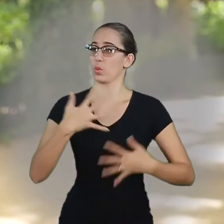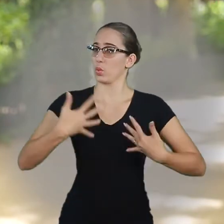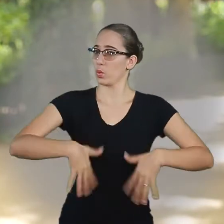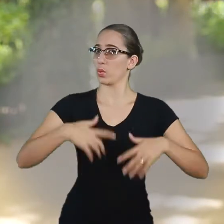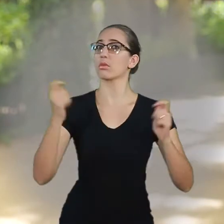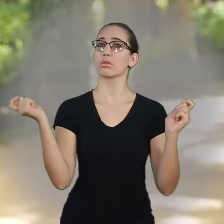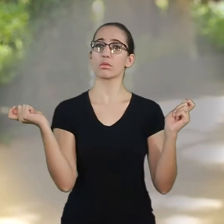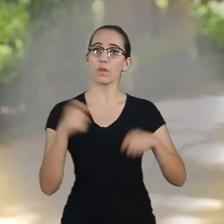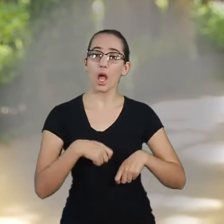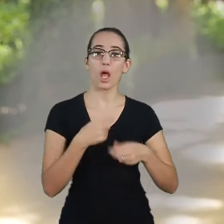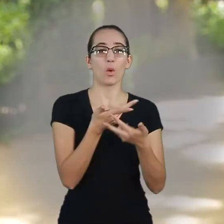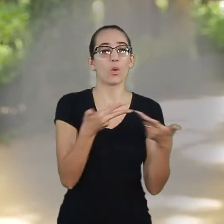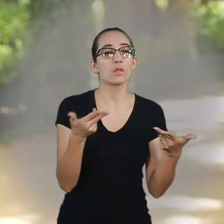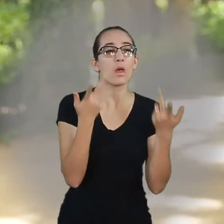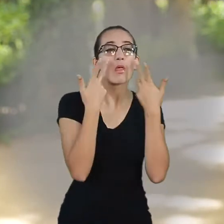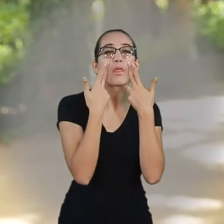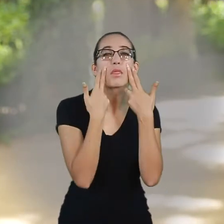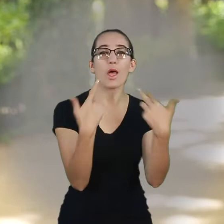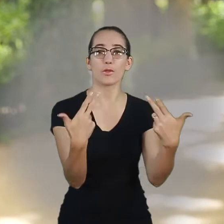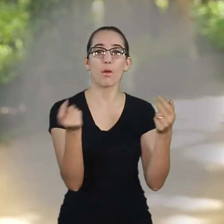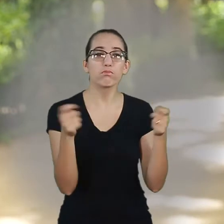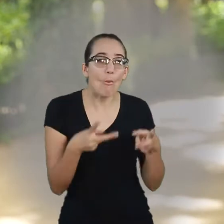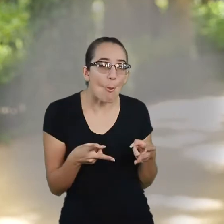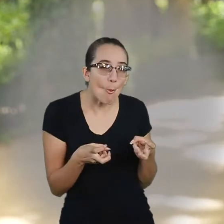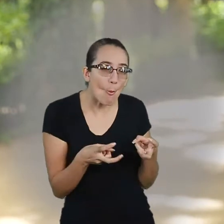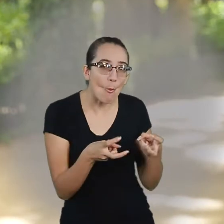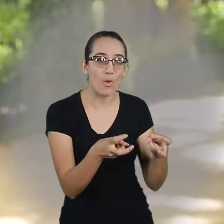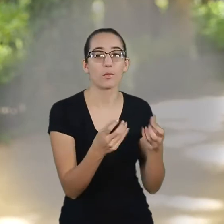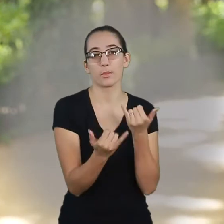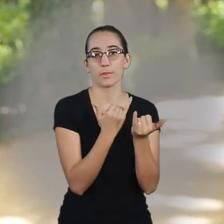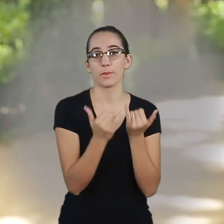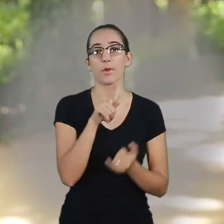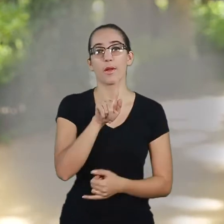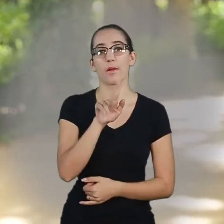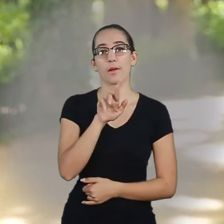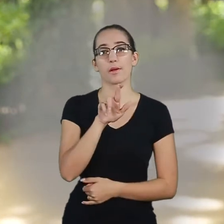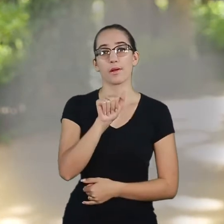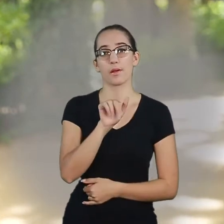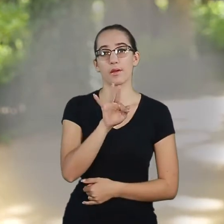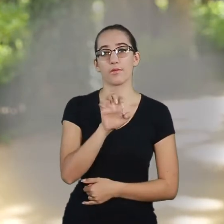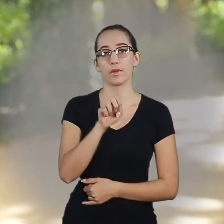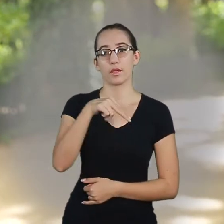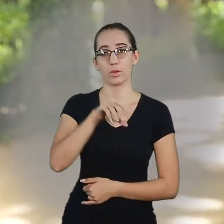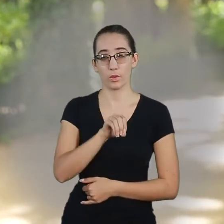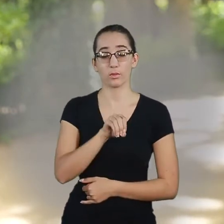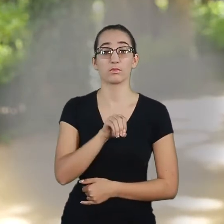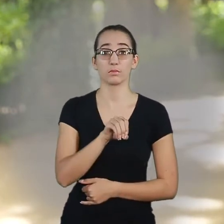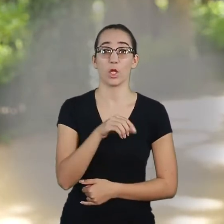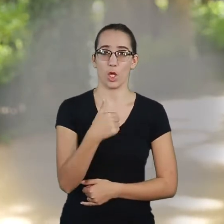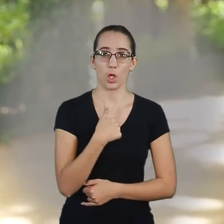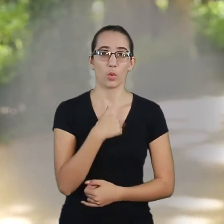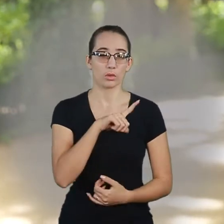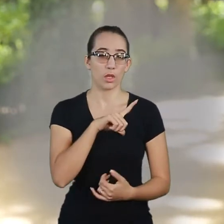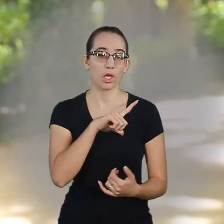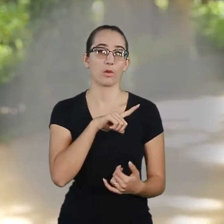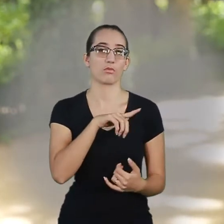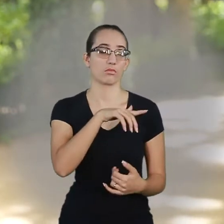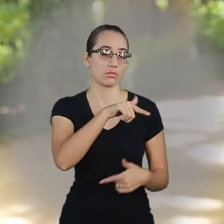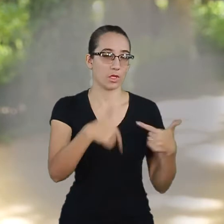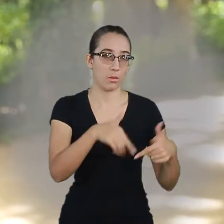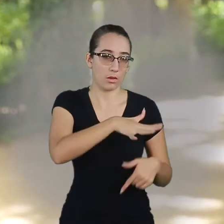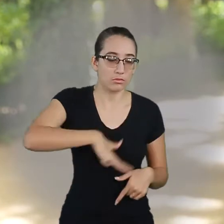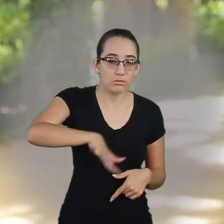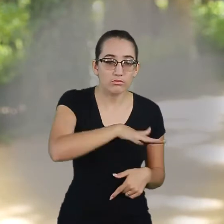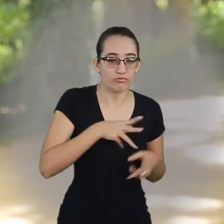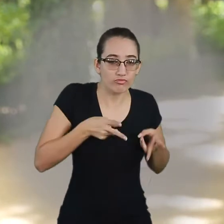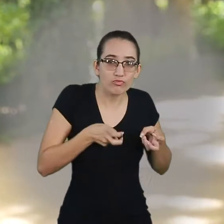recursos naturais que podem ser explorados de forma consciente. O grafeno é um deles. Eu trabalho na área de mineração,